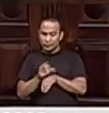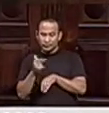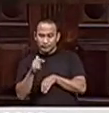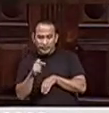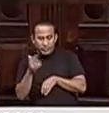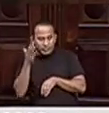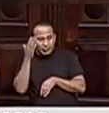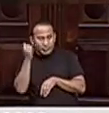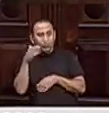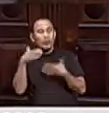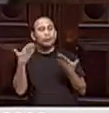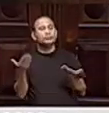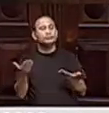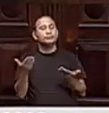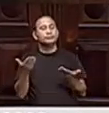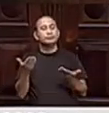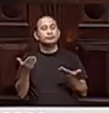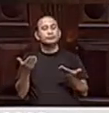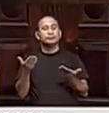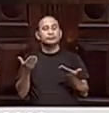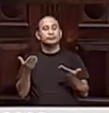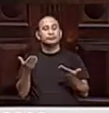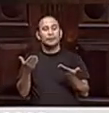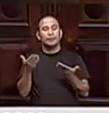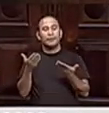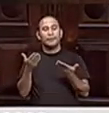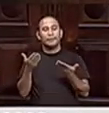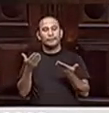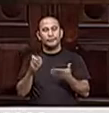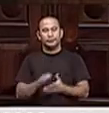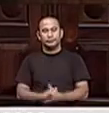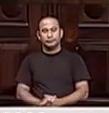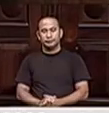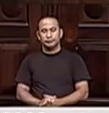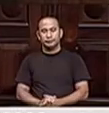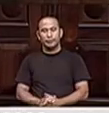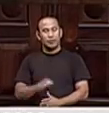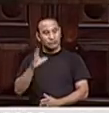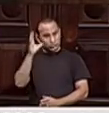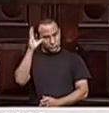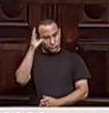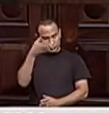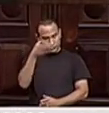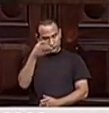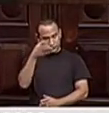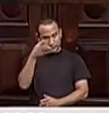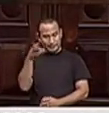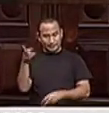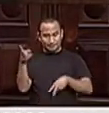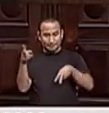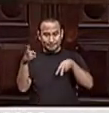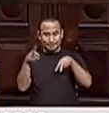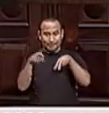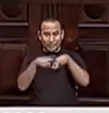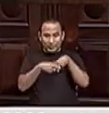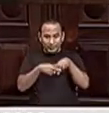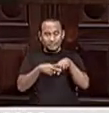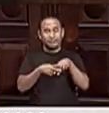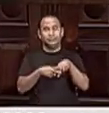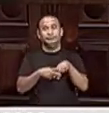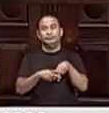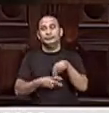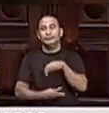previsão, o Supremo Tribunal Federal decide prender